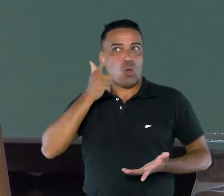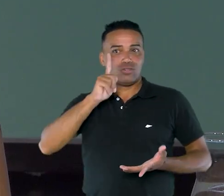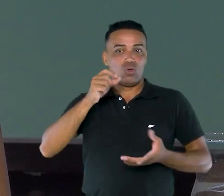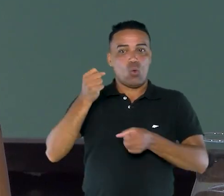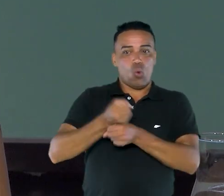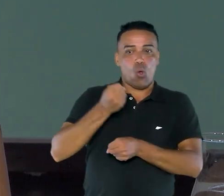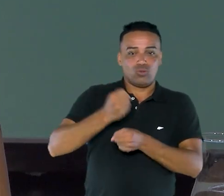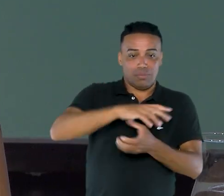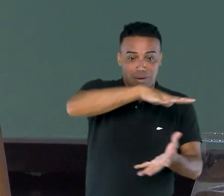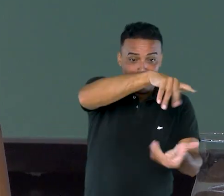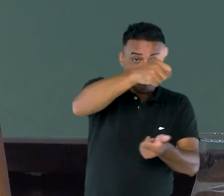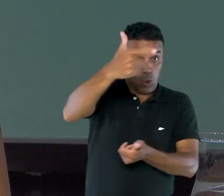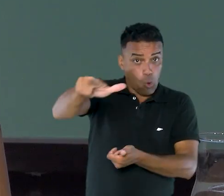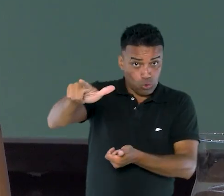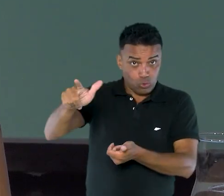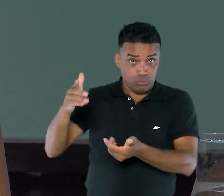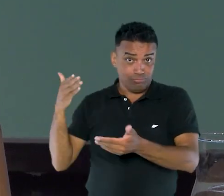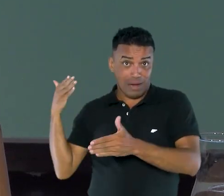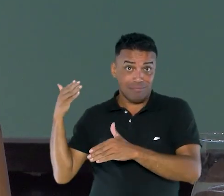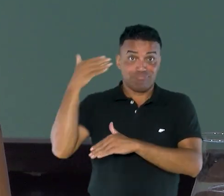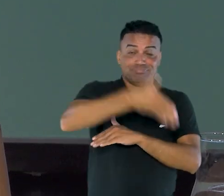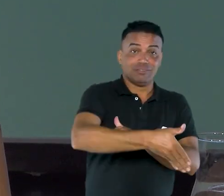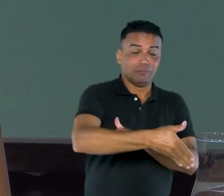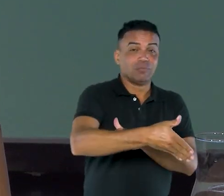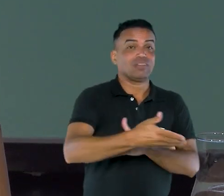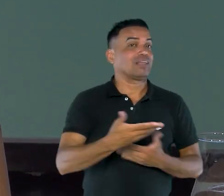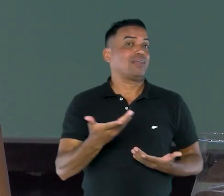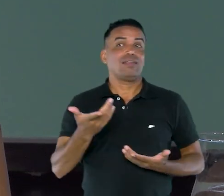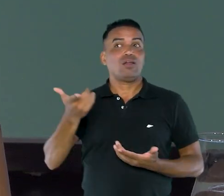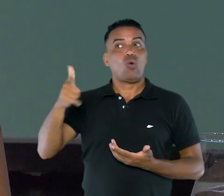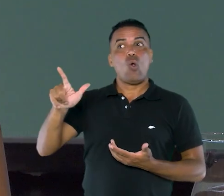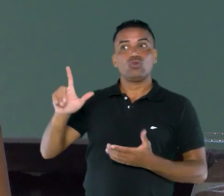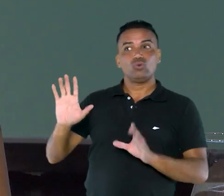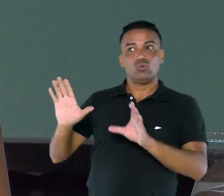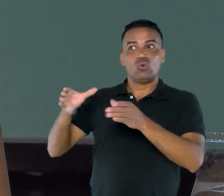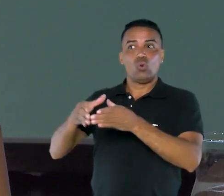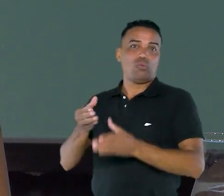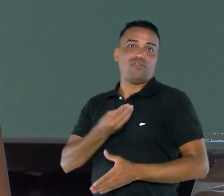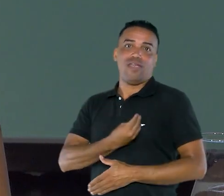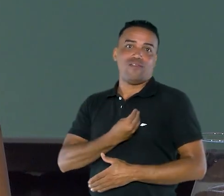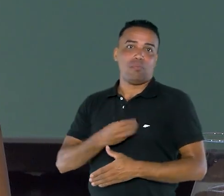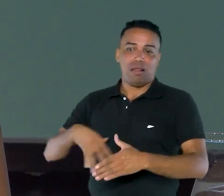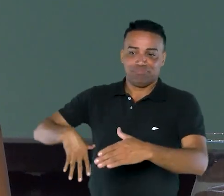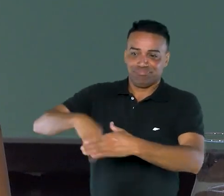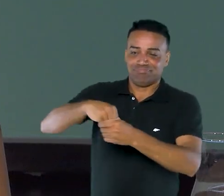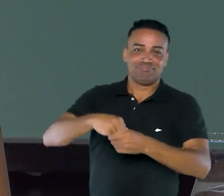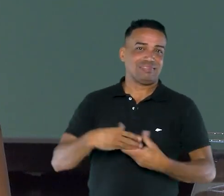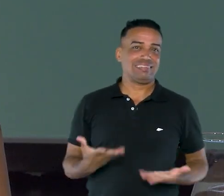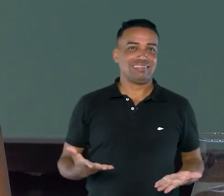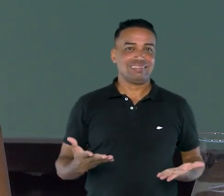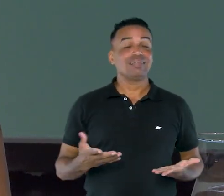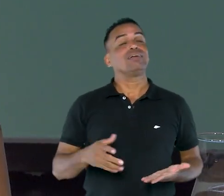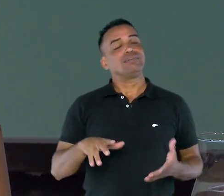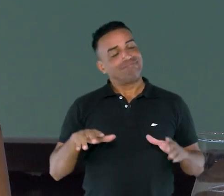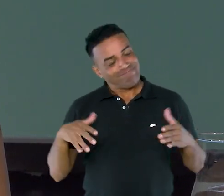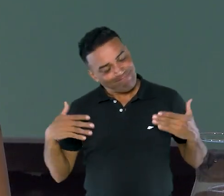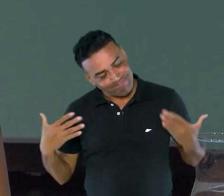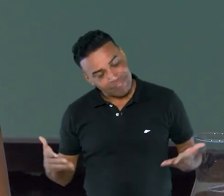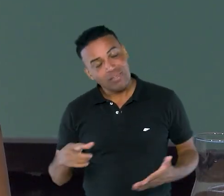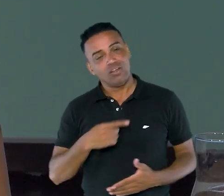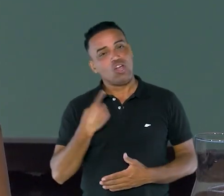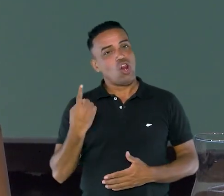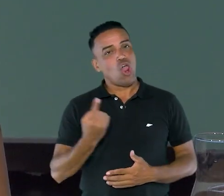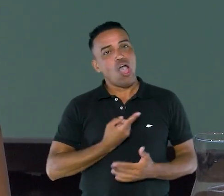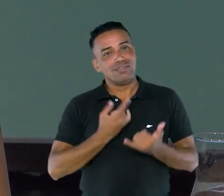outro planeta para viver e nem outra espécie para incorporar. Então, a gente é